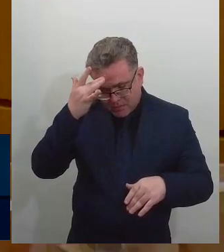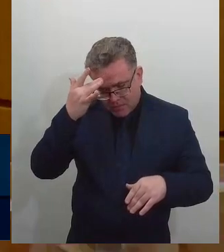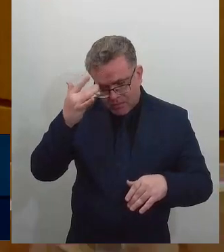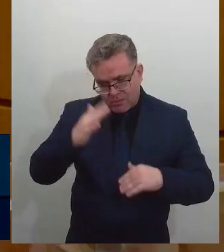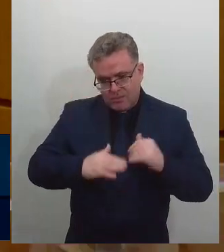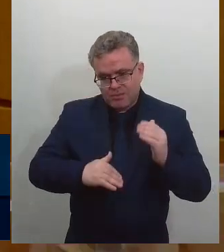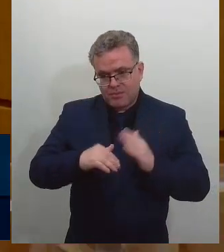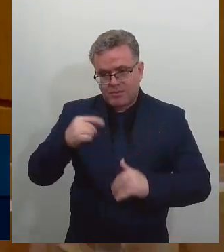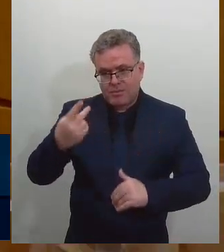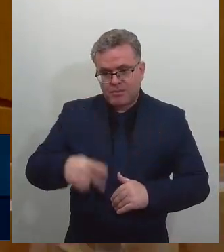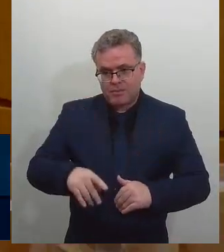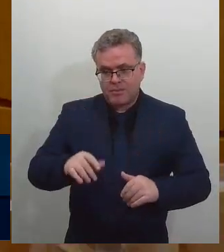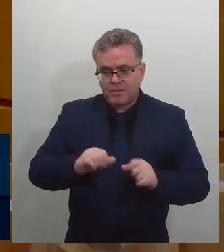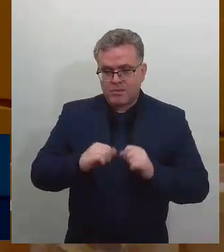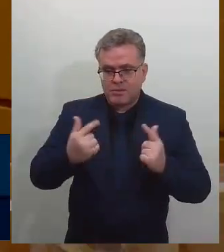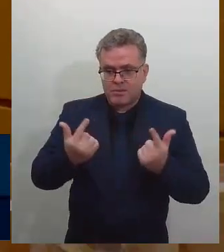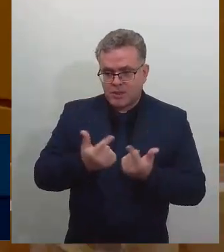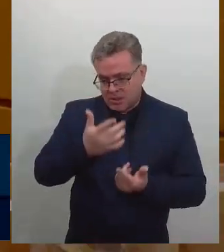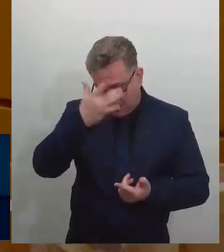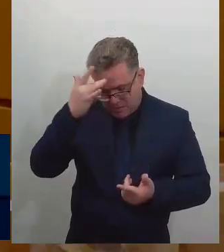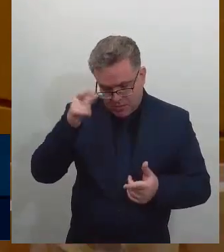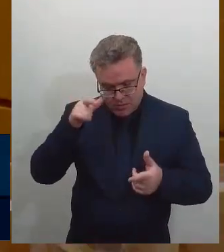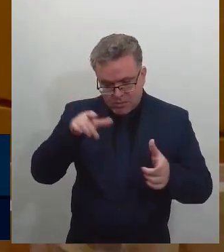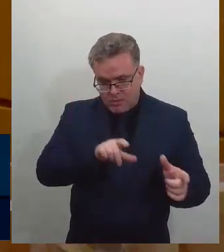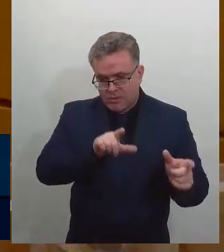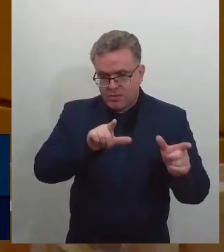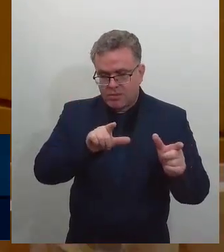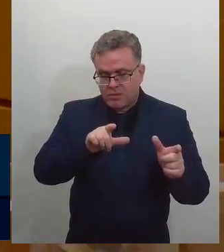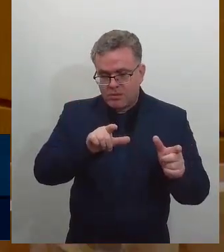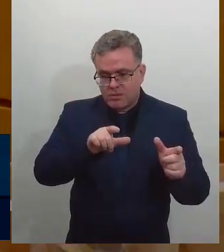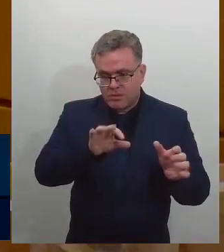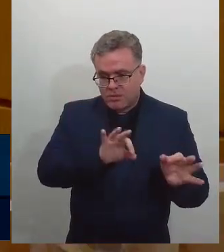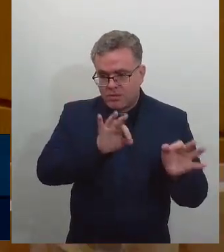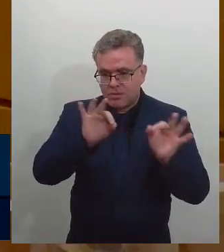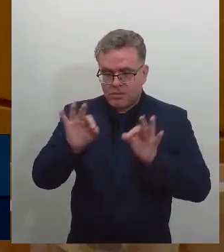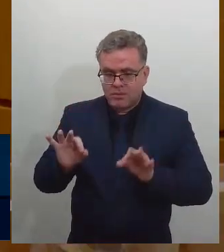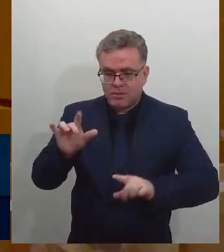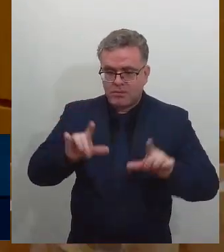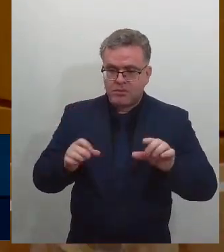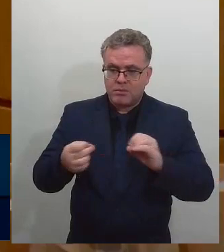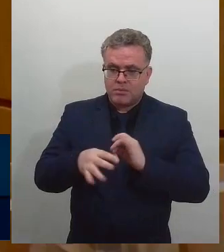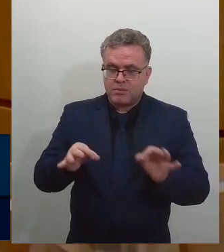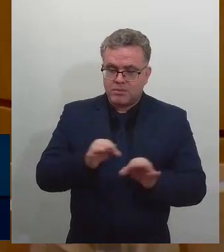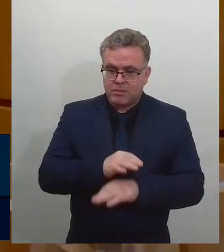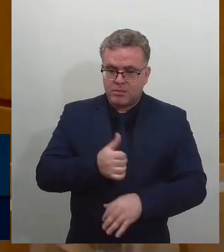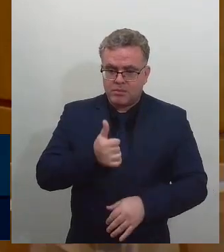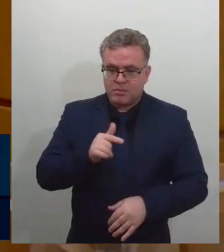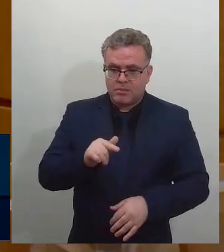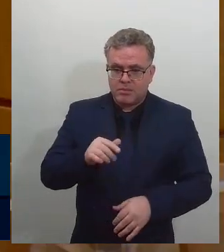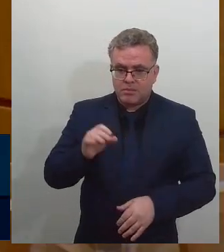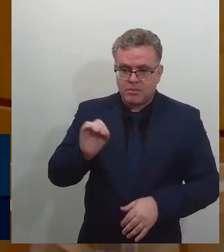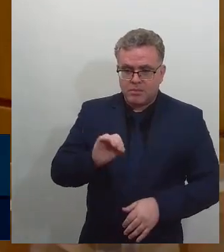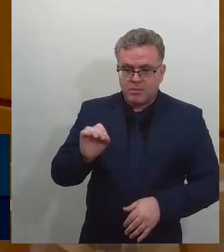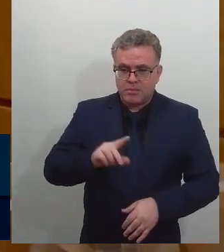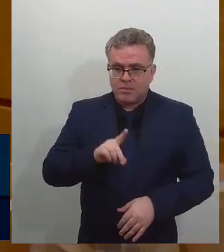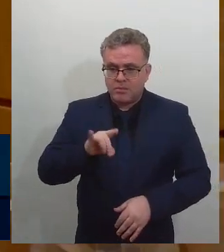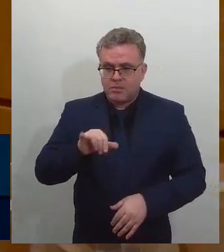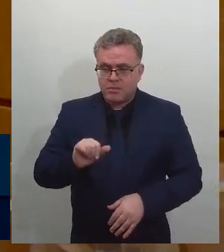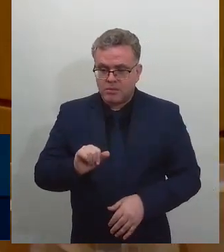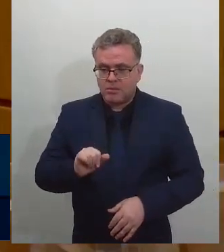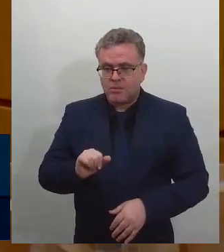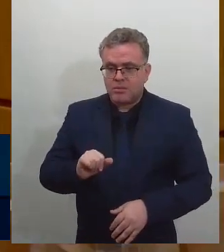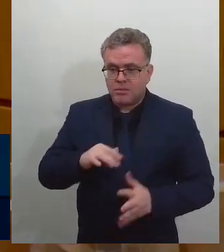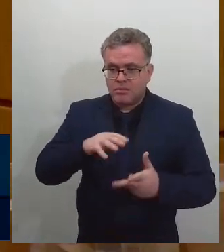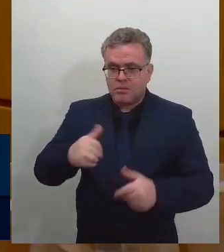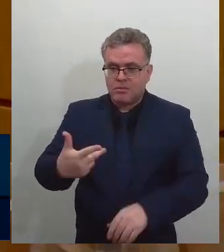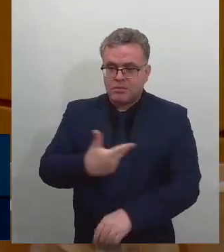TV Alese, meu muito bom dia. Hoje, dia 17 de outubro, celebramos o Dia Nacional da Vacinação.